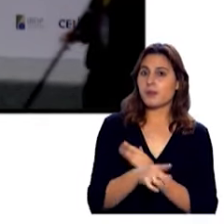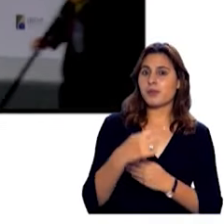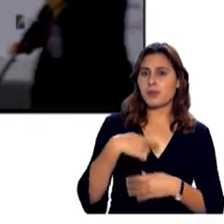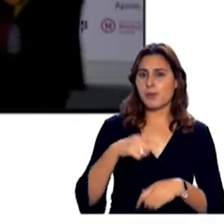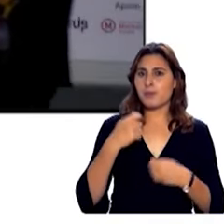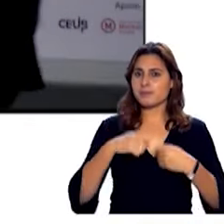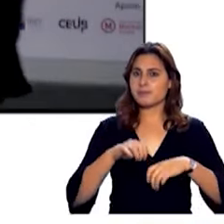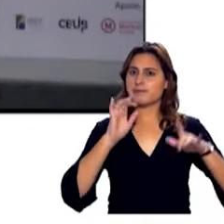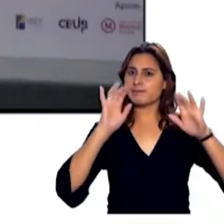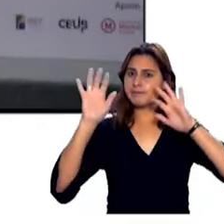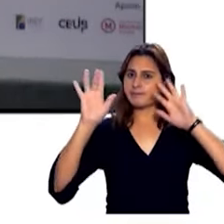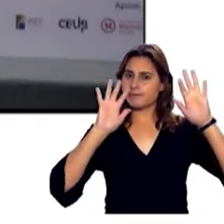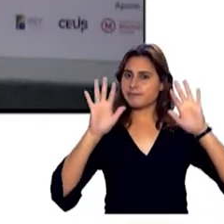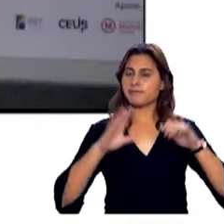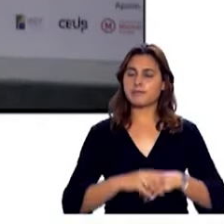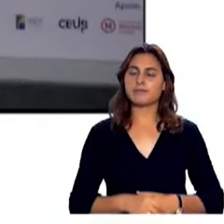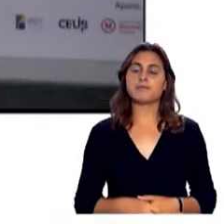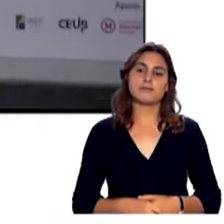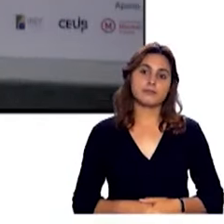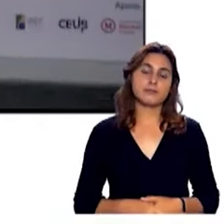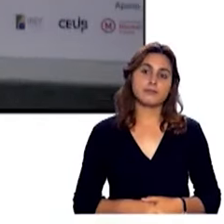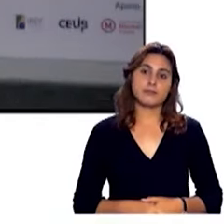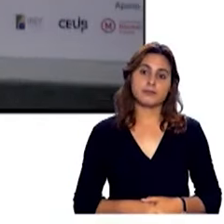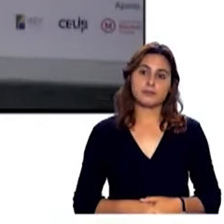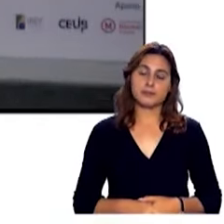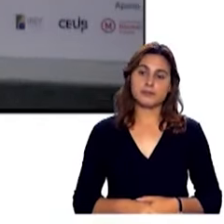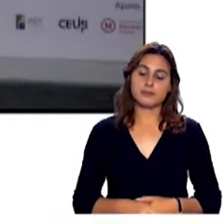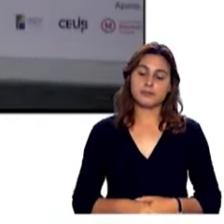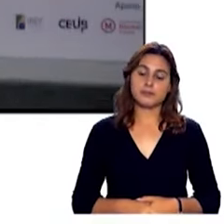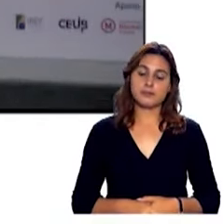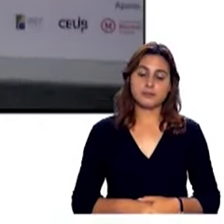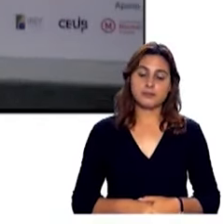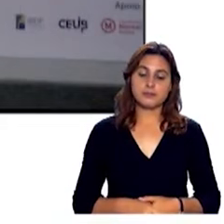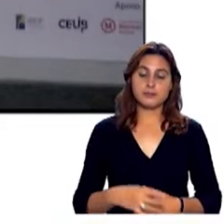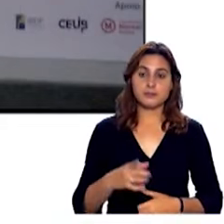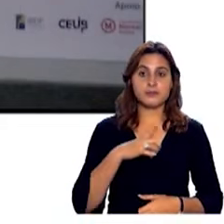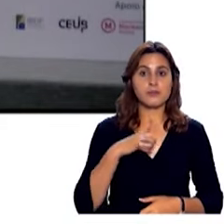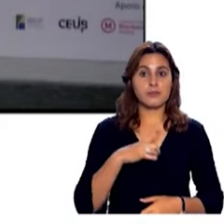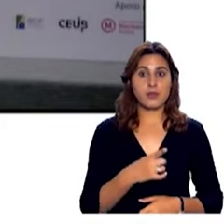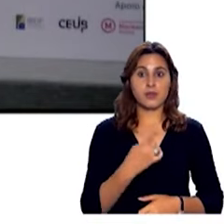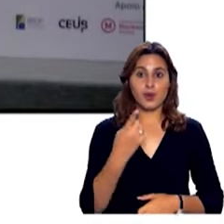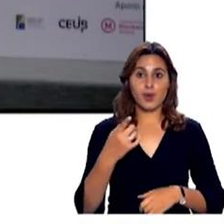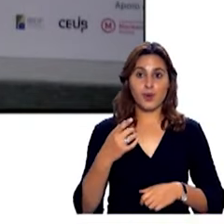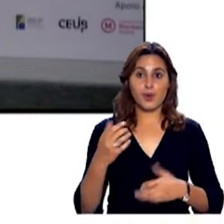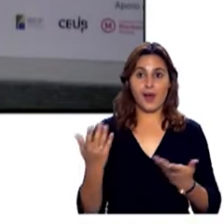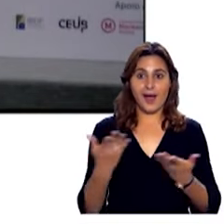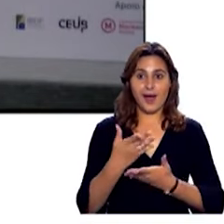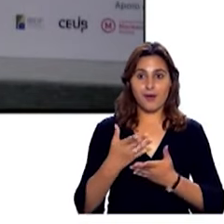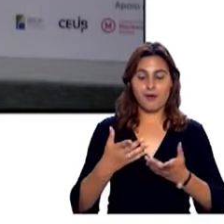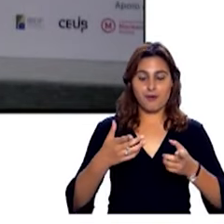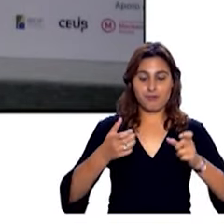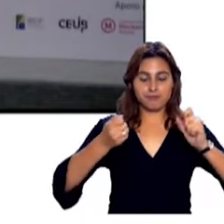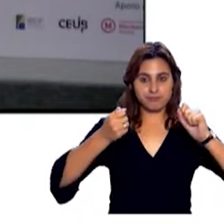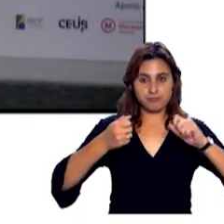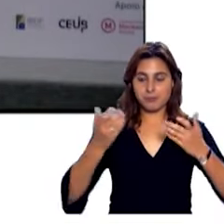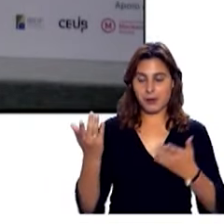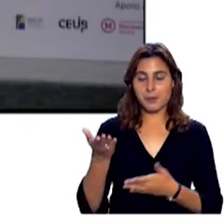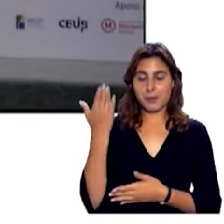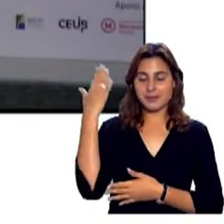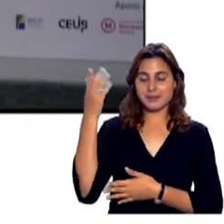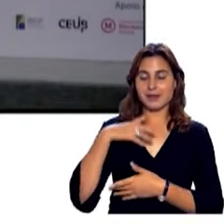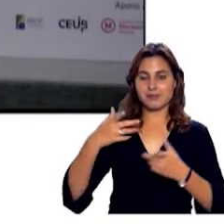fazer há uma quando eu era ainda recém-formado na faculdade eu participei de uma uma palestra